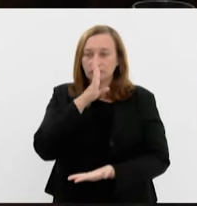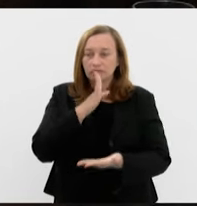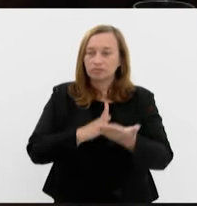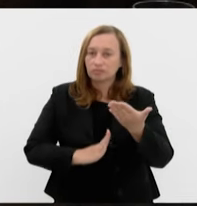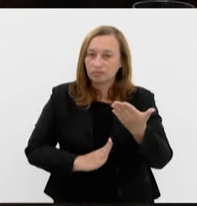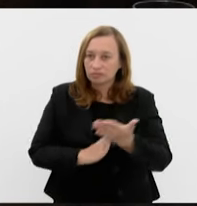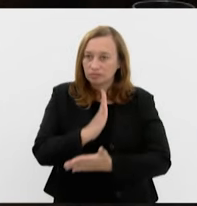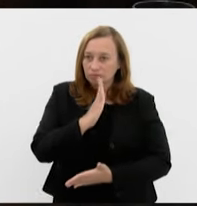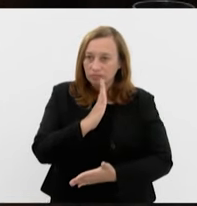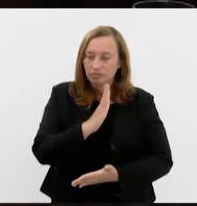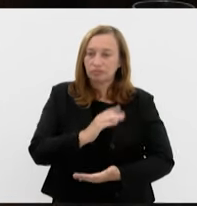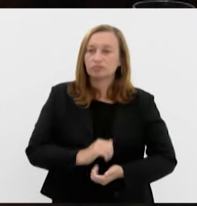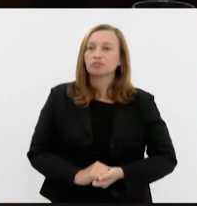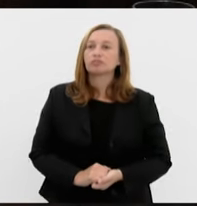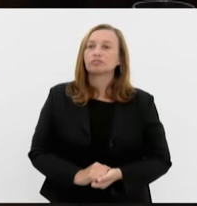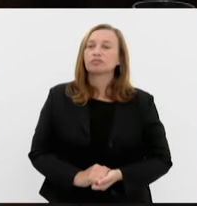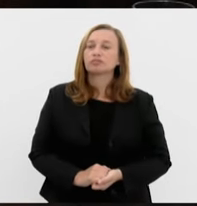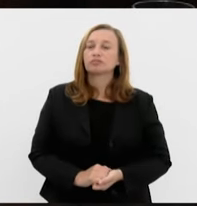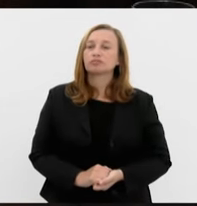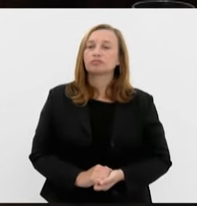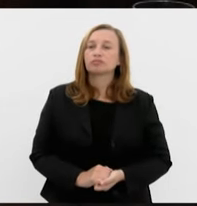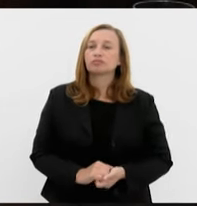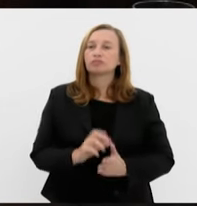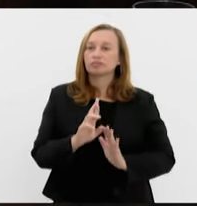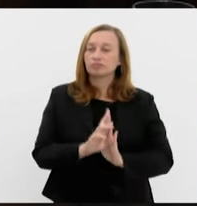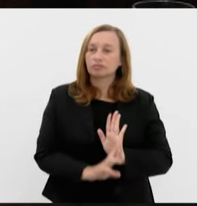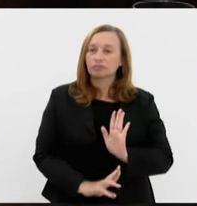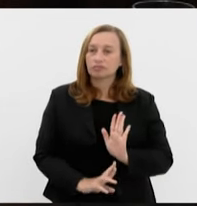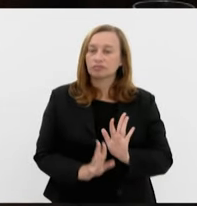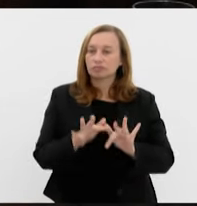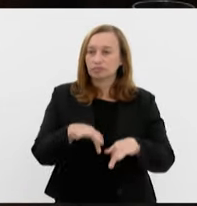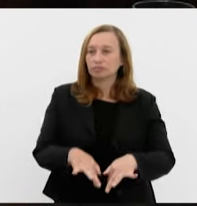estão aprov redação